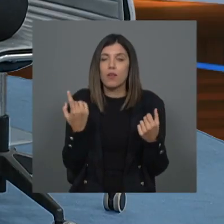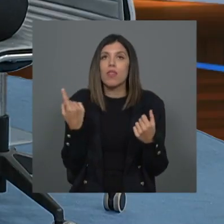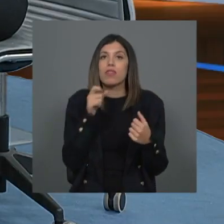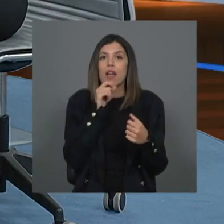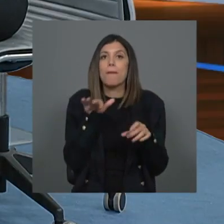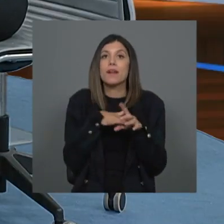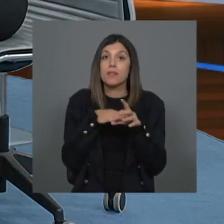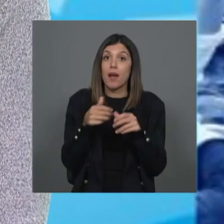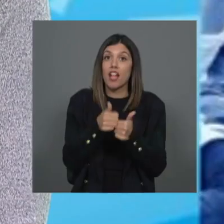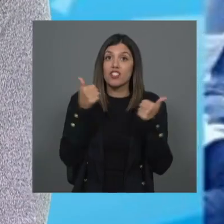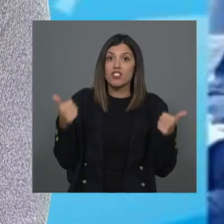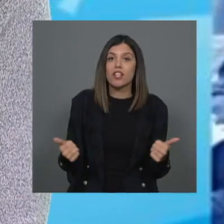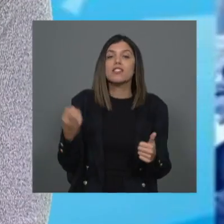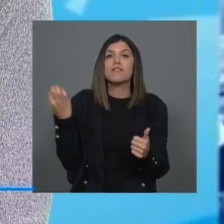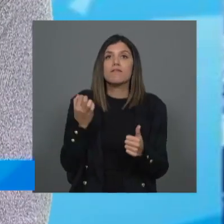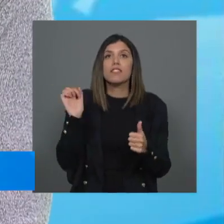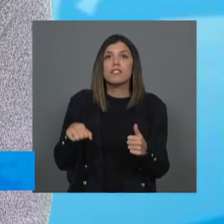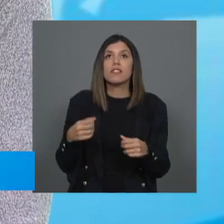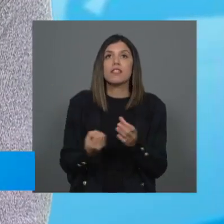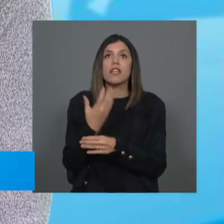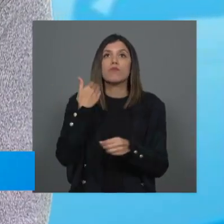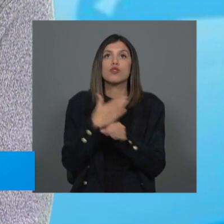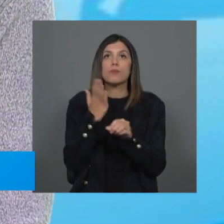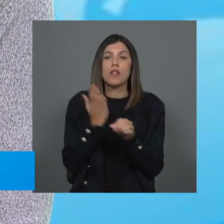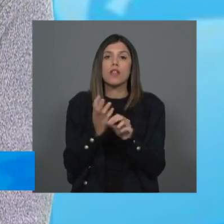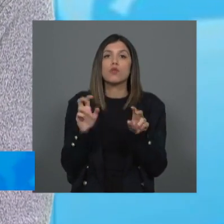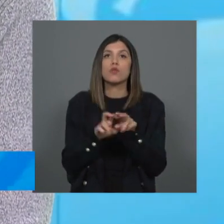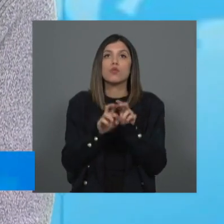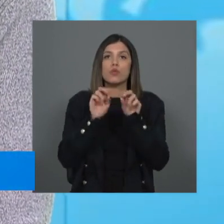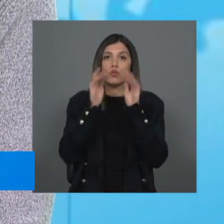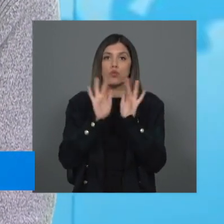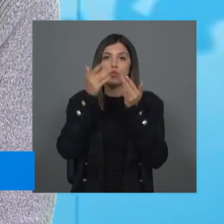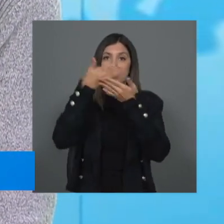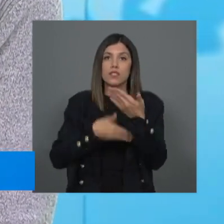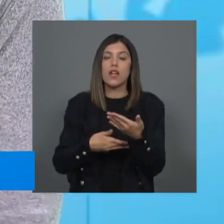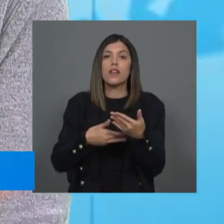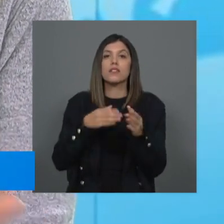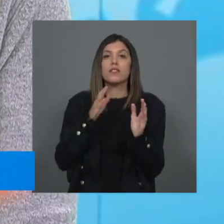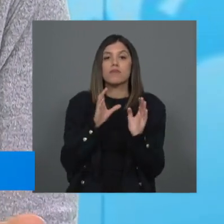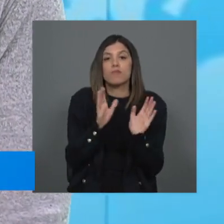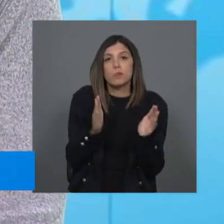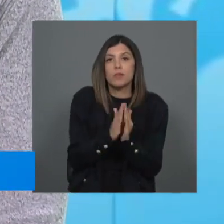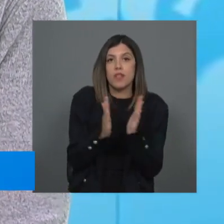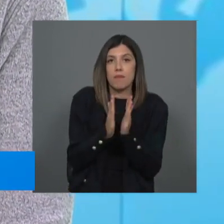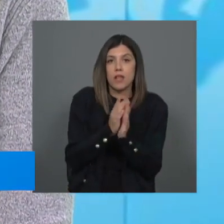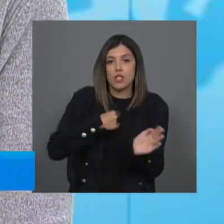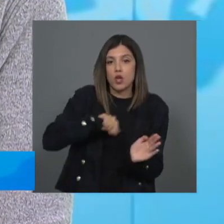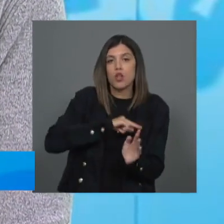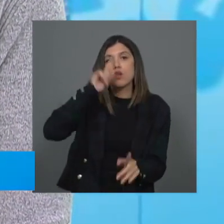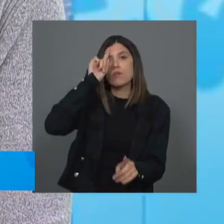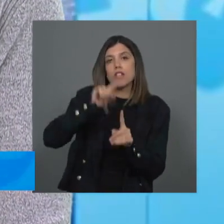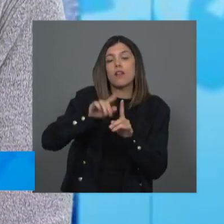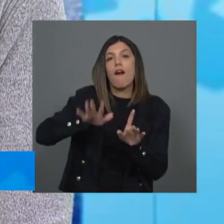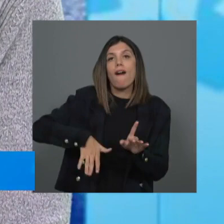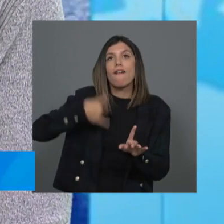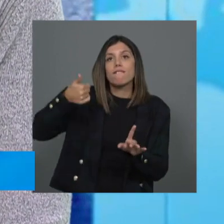nós criámos um separador no site da Capela que tem como função precisamente tornar